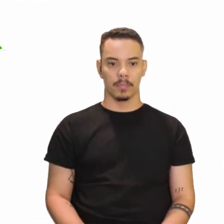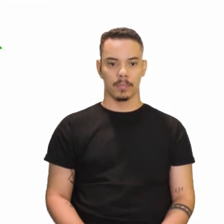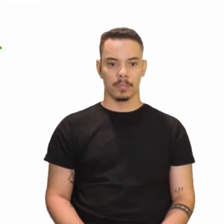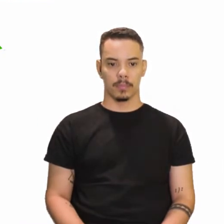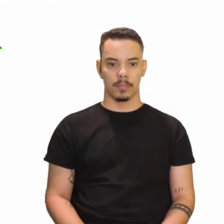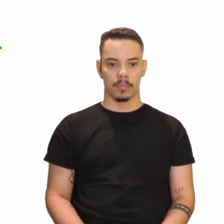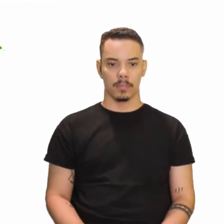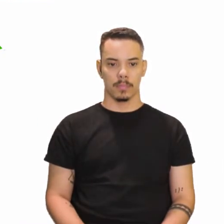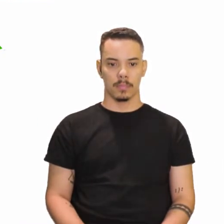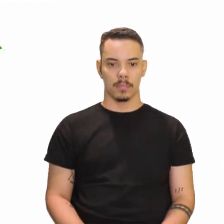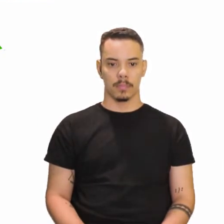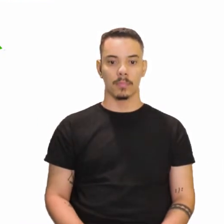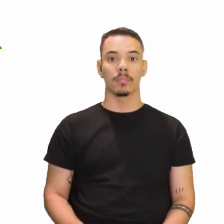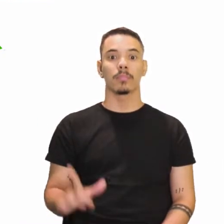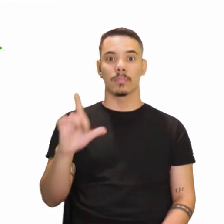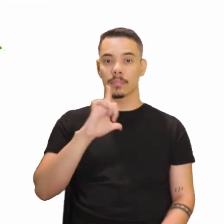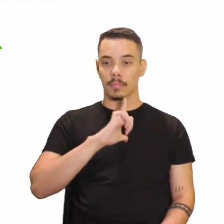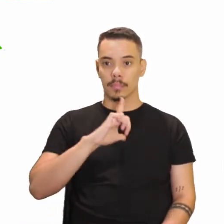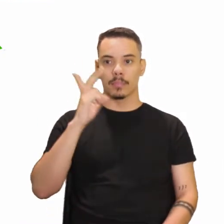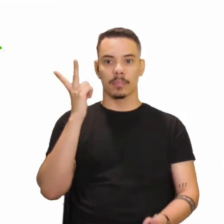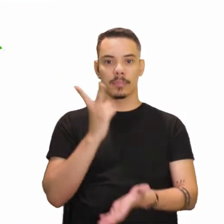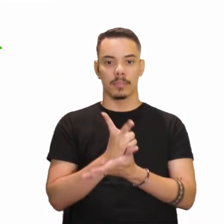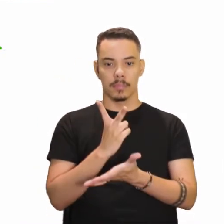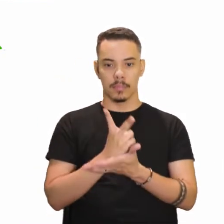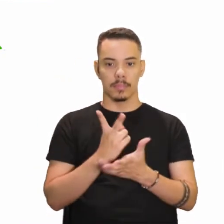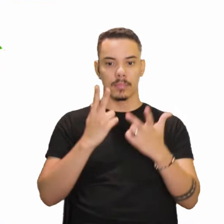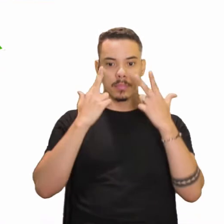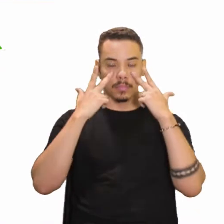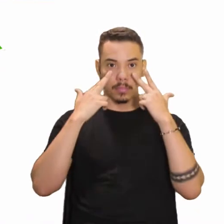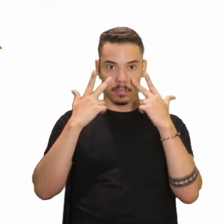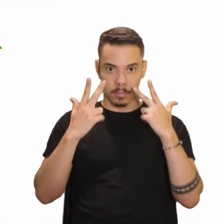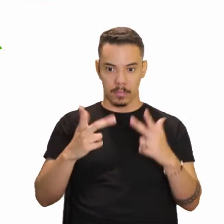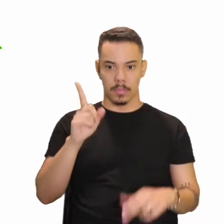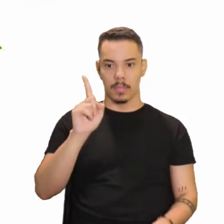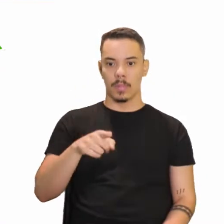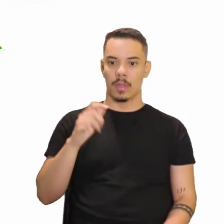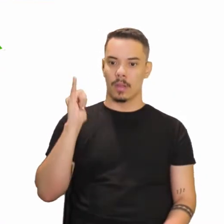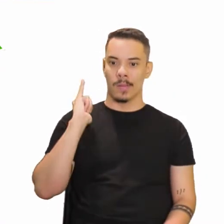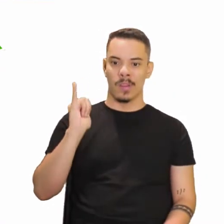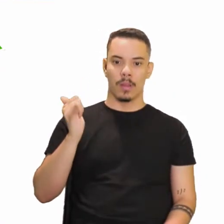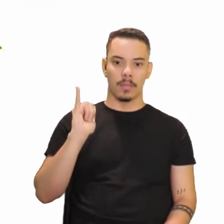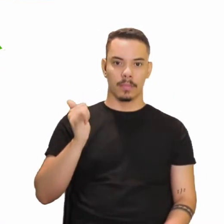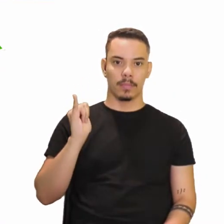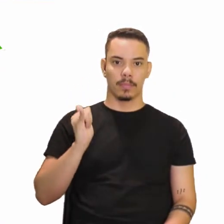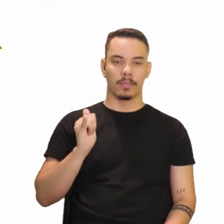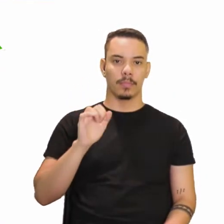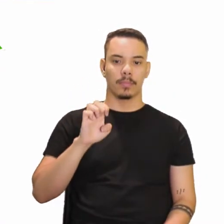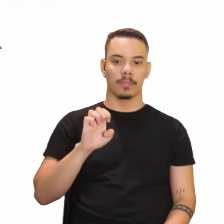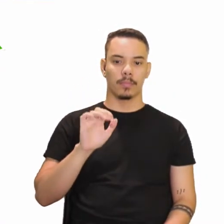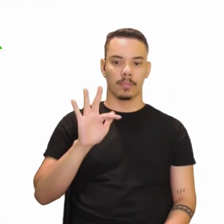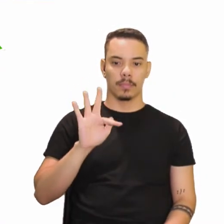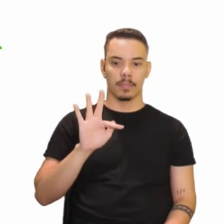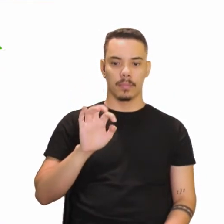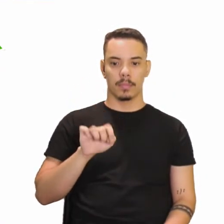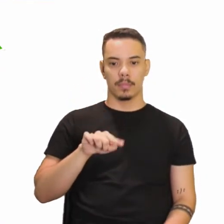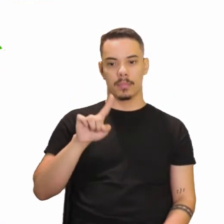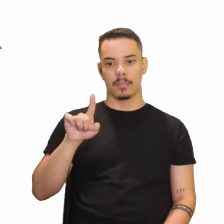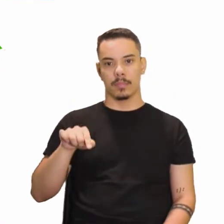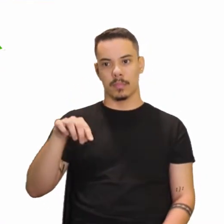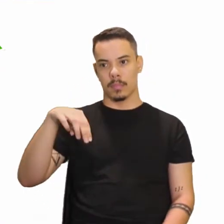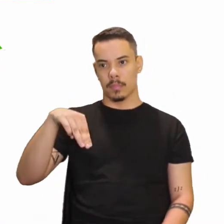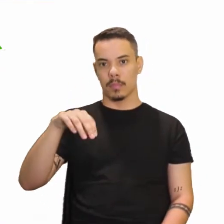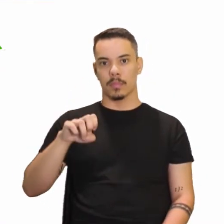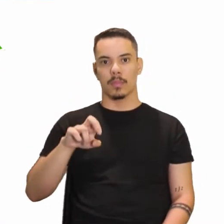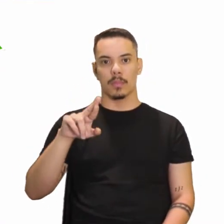como se alimenta da novidade é tida com uma narrativa efêmera ou